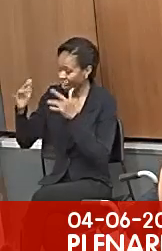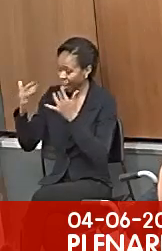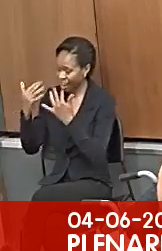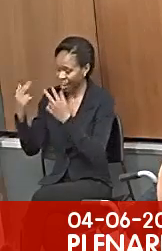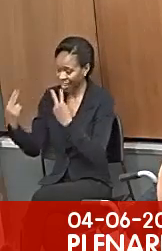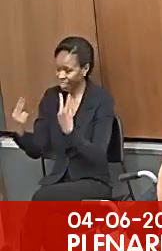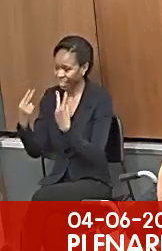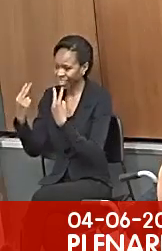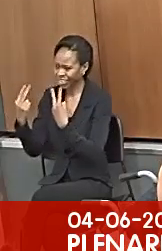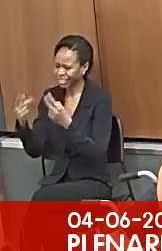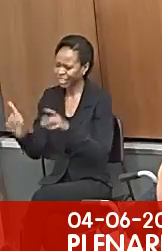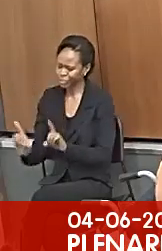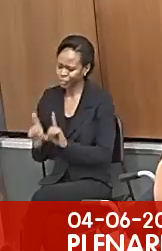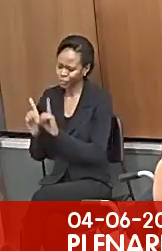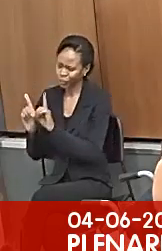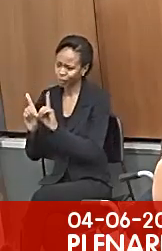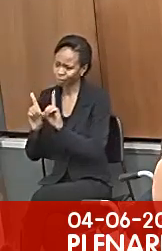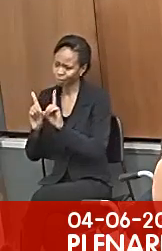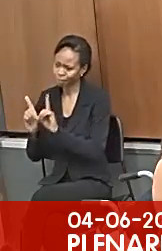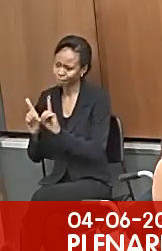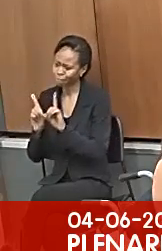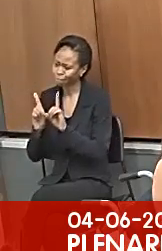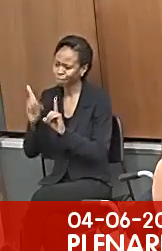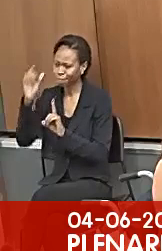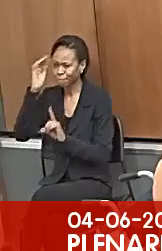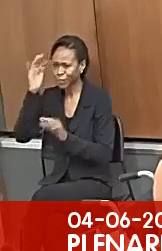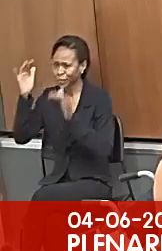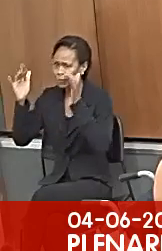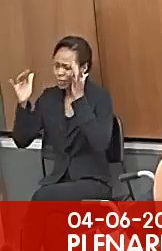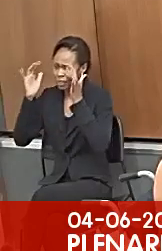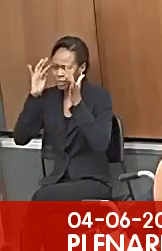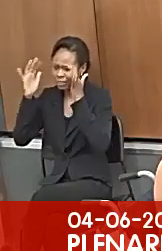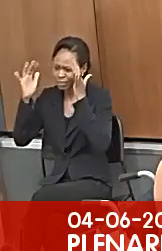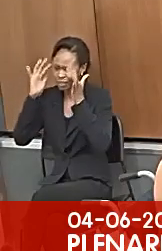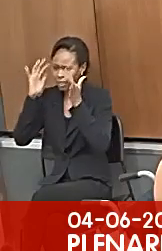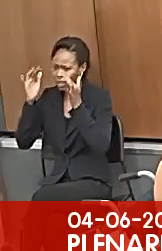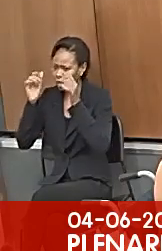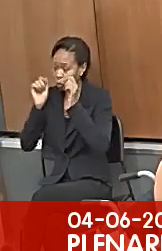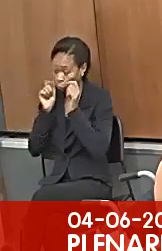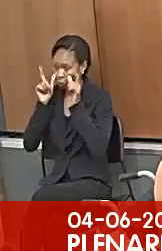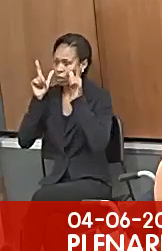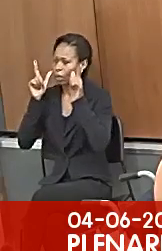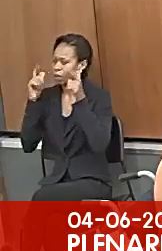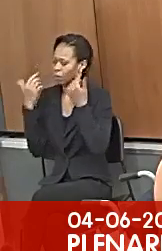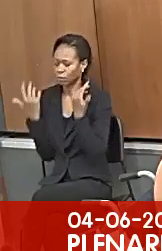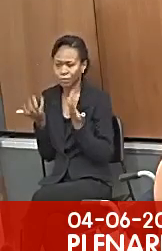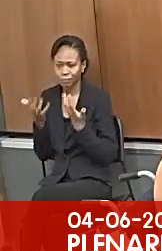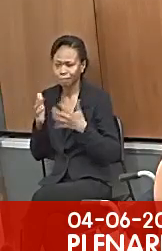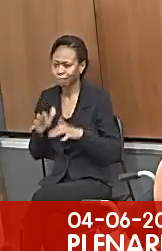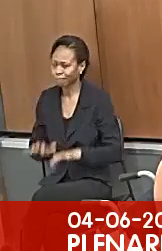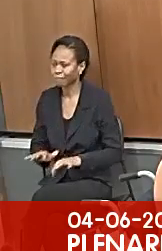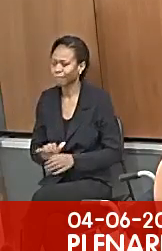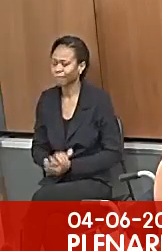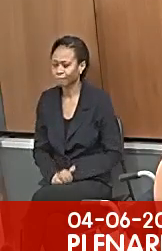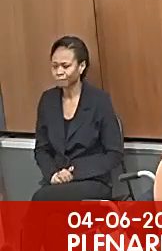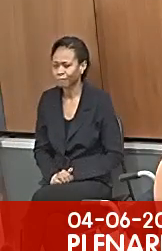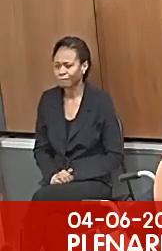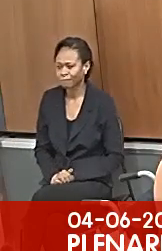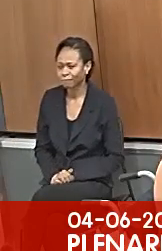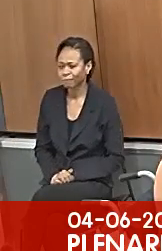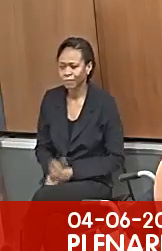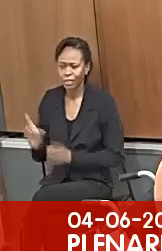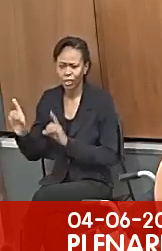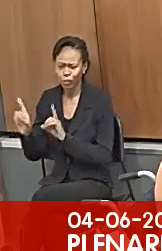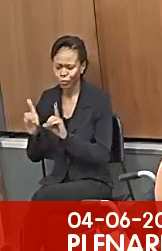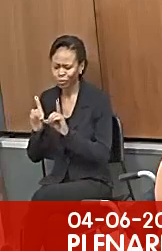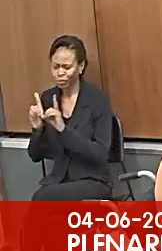Se estar com você for um sonho, eu não quero acordar. Para